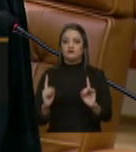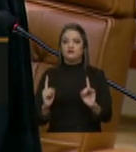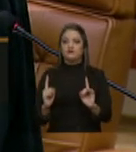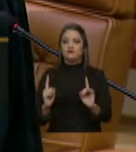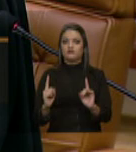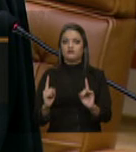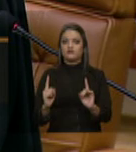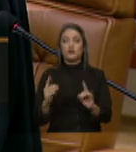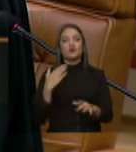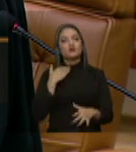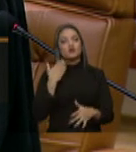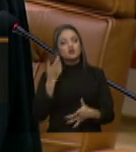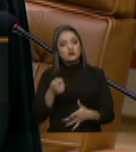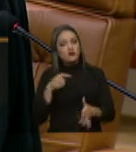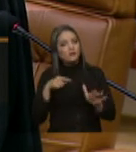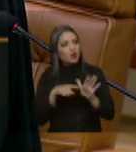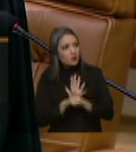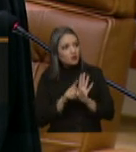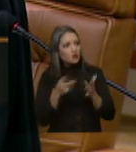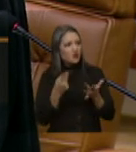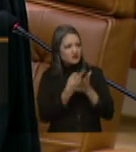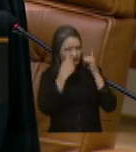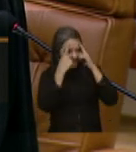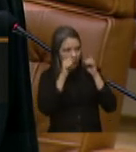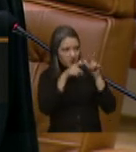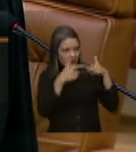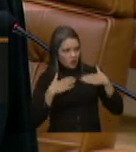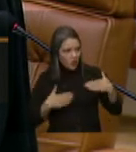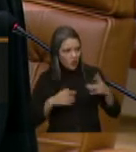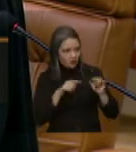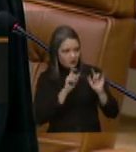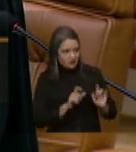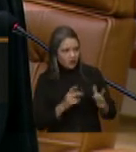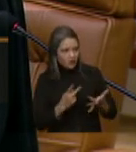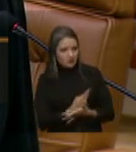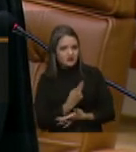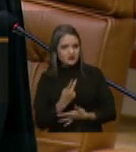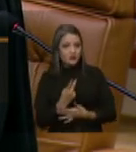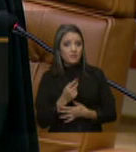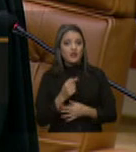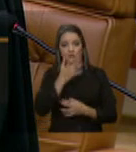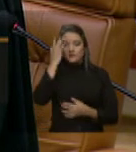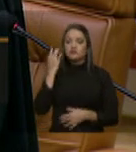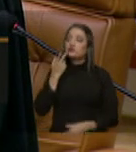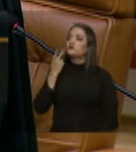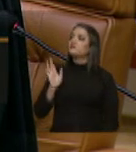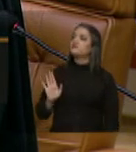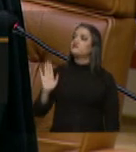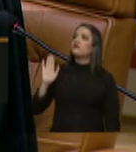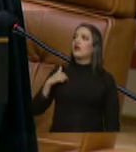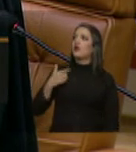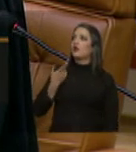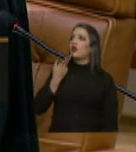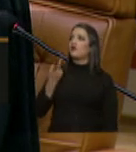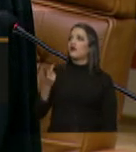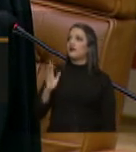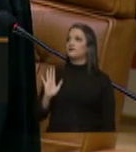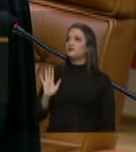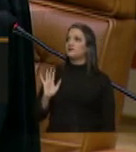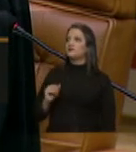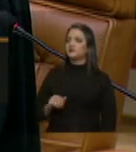o juiz perguntaste em Altos baratos disse que queria se manifestar